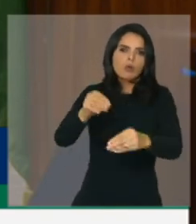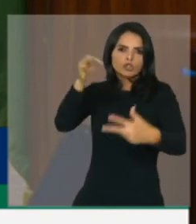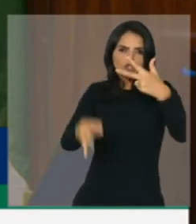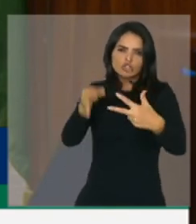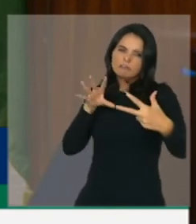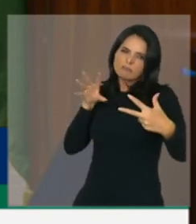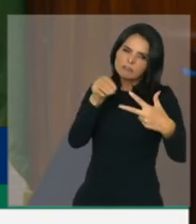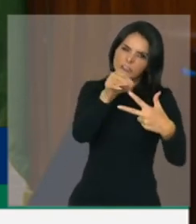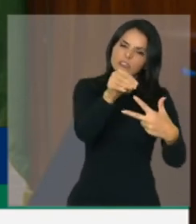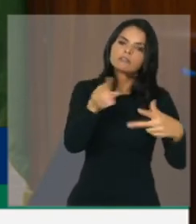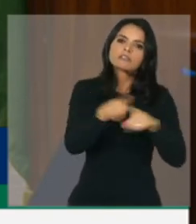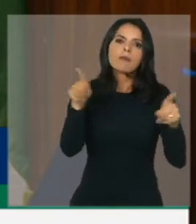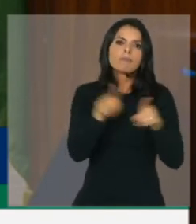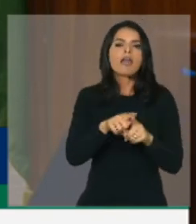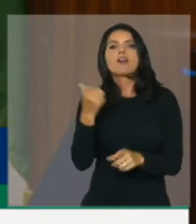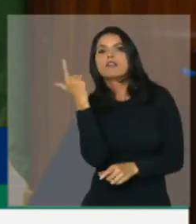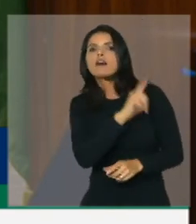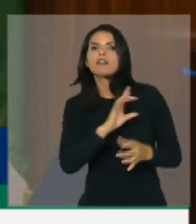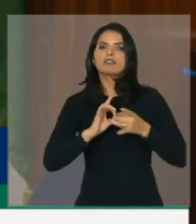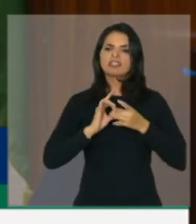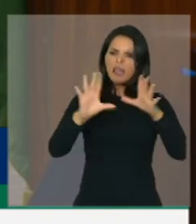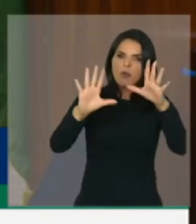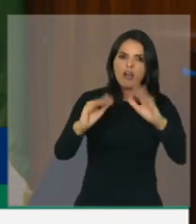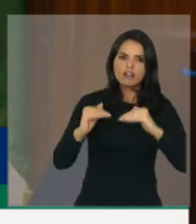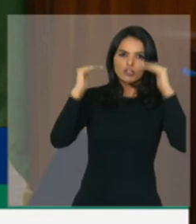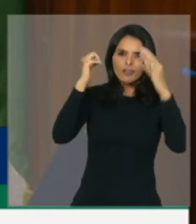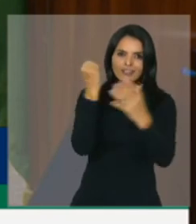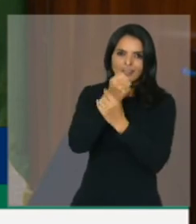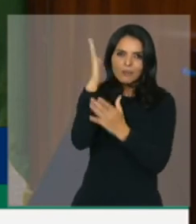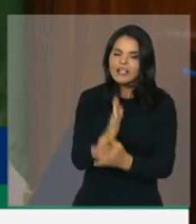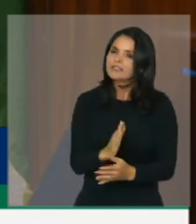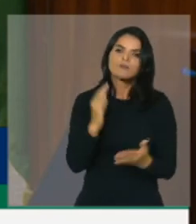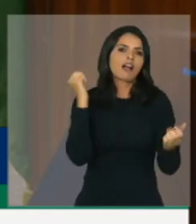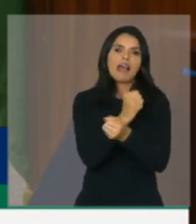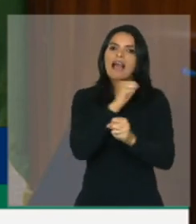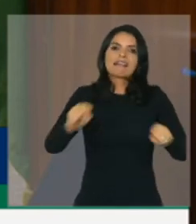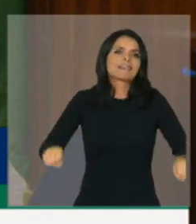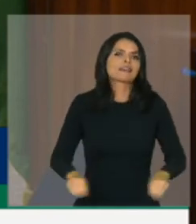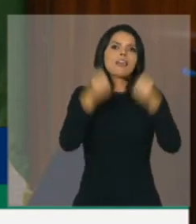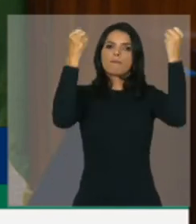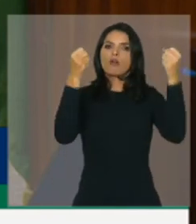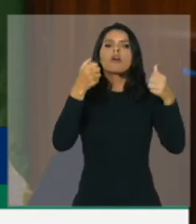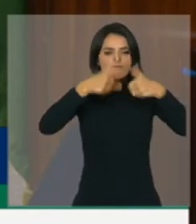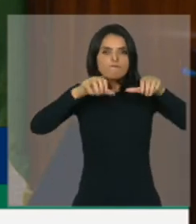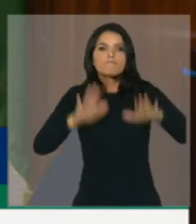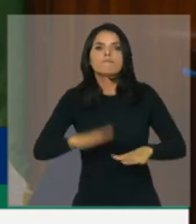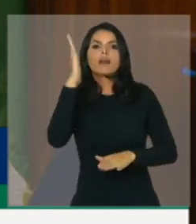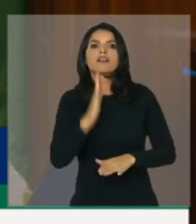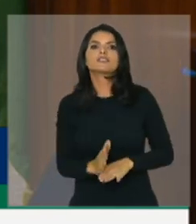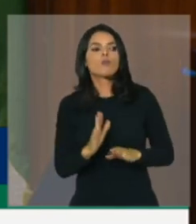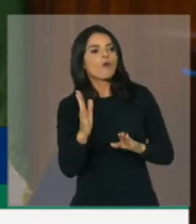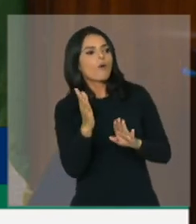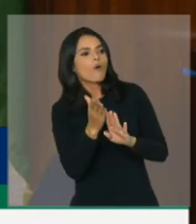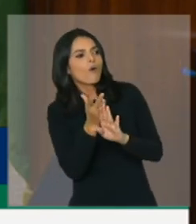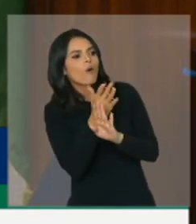Judiciário. Solapou a soberania nacional e deixou o país em uma das maiores crises econômicas e